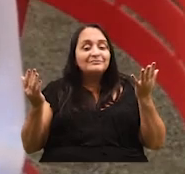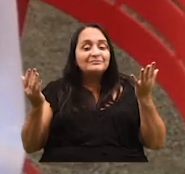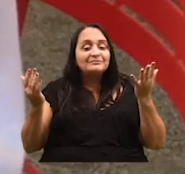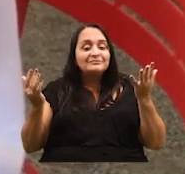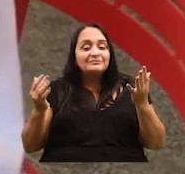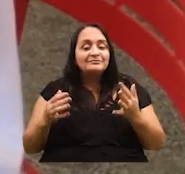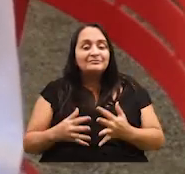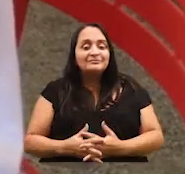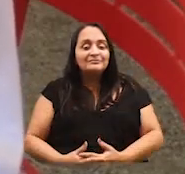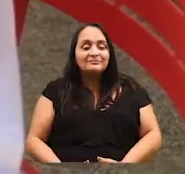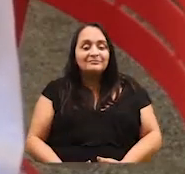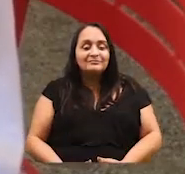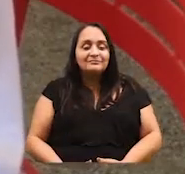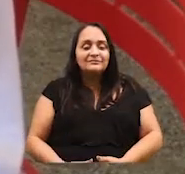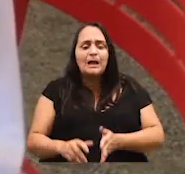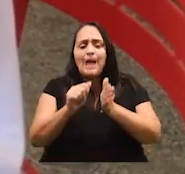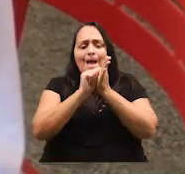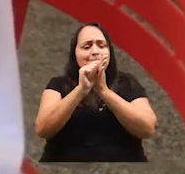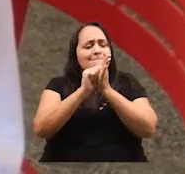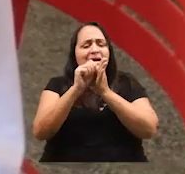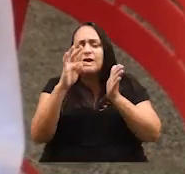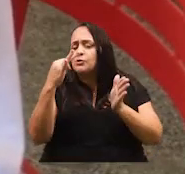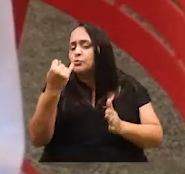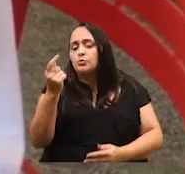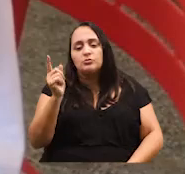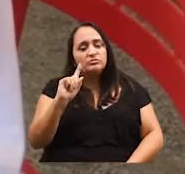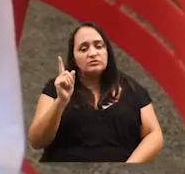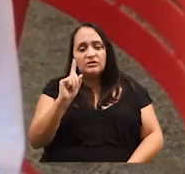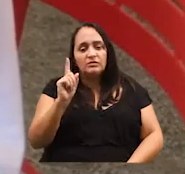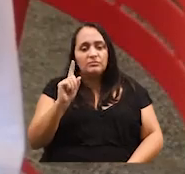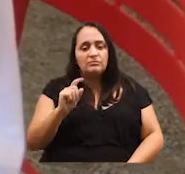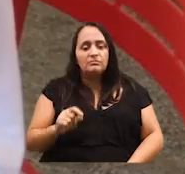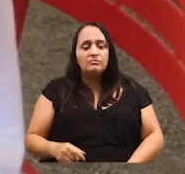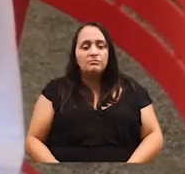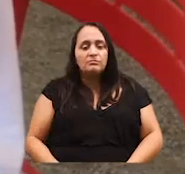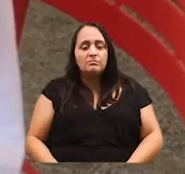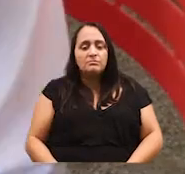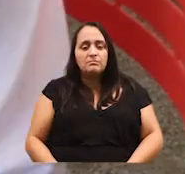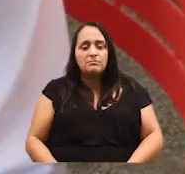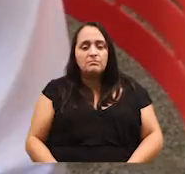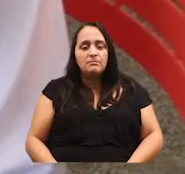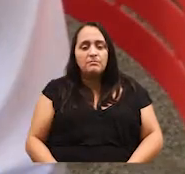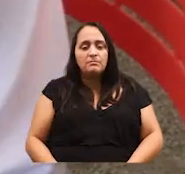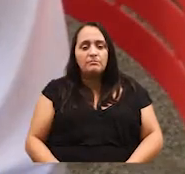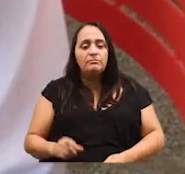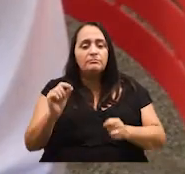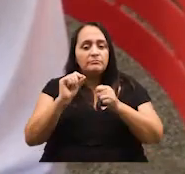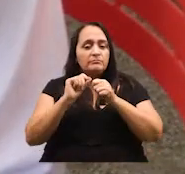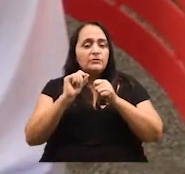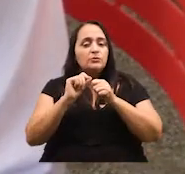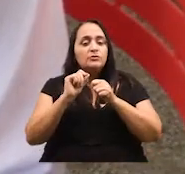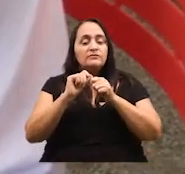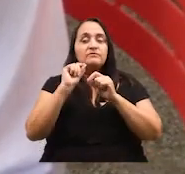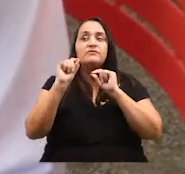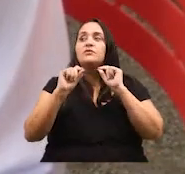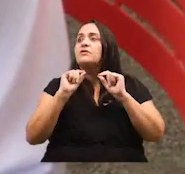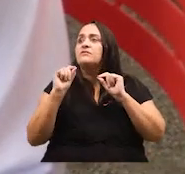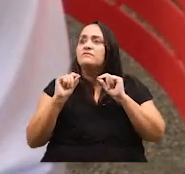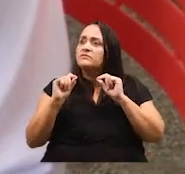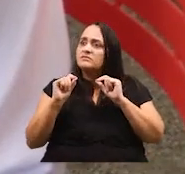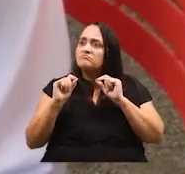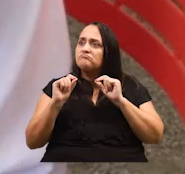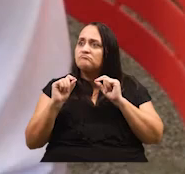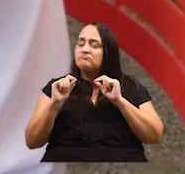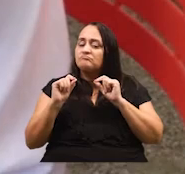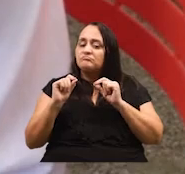apagar tudo. Não precisa apagar tudo, não. Depois a gente vai passar limpo, tá? O que foi que eu fiz? O que foi que eu fiz depois que